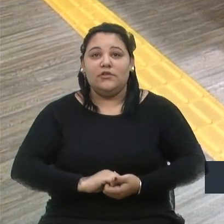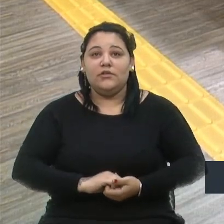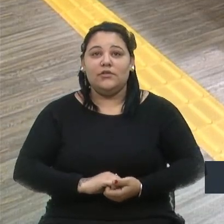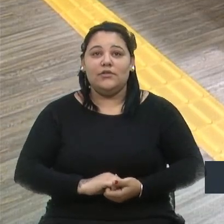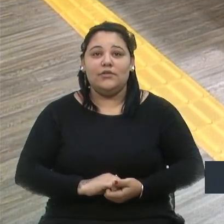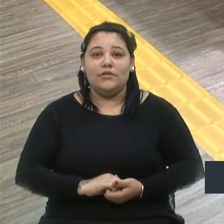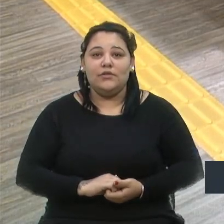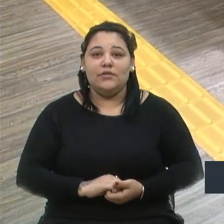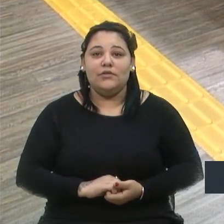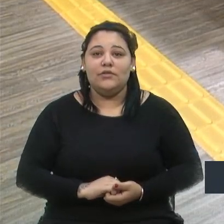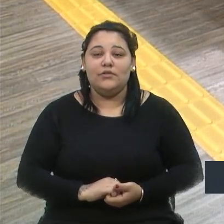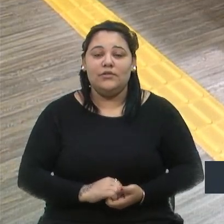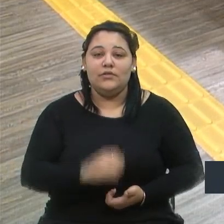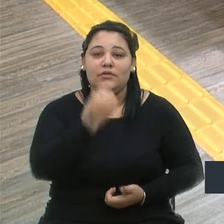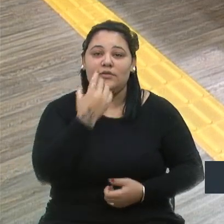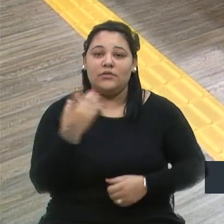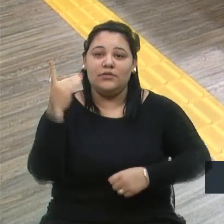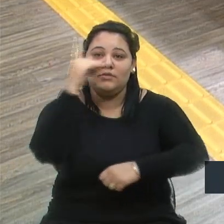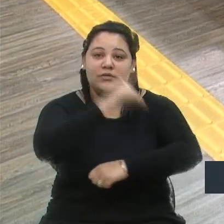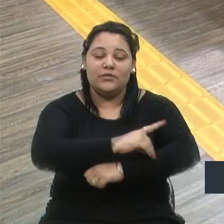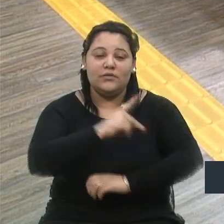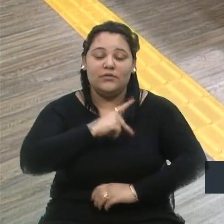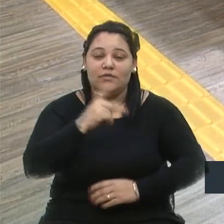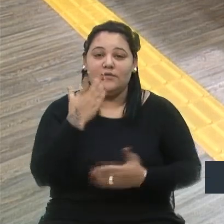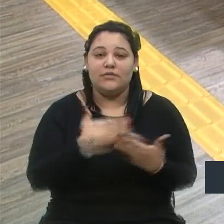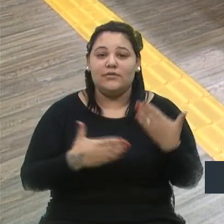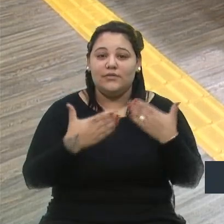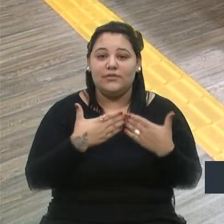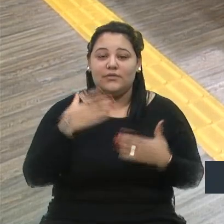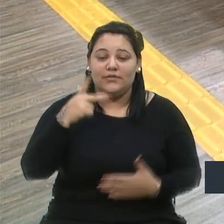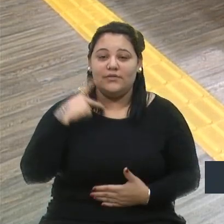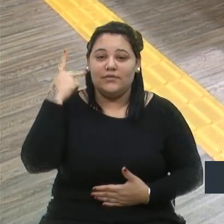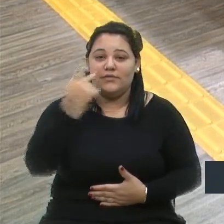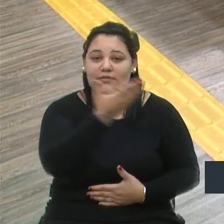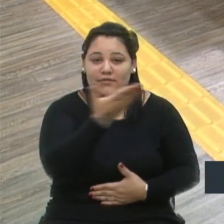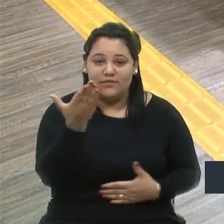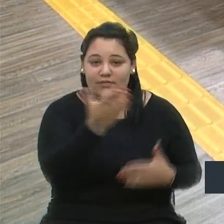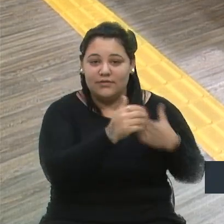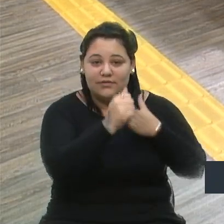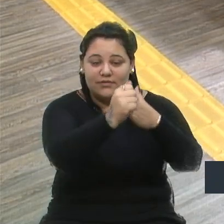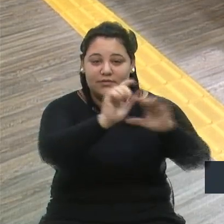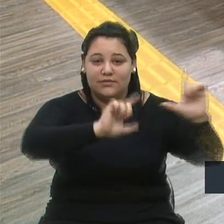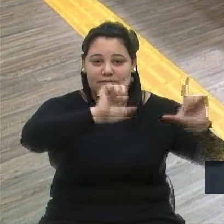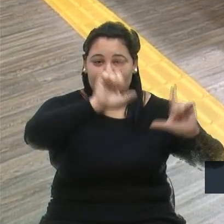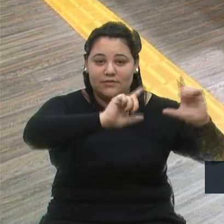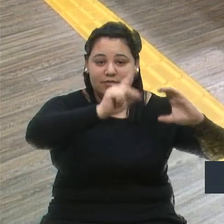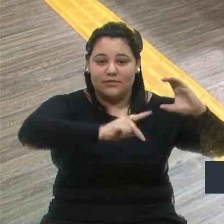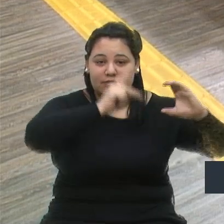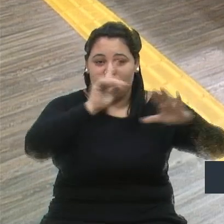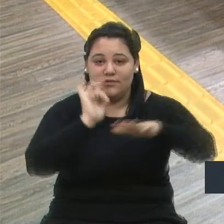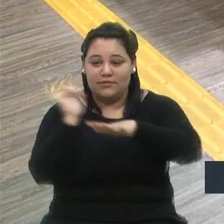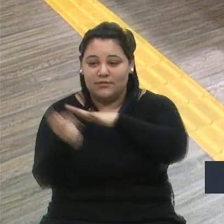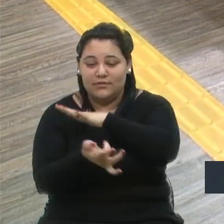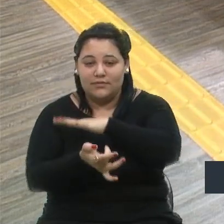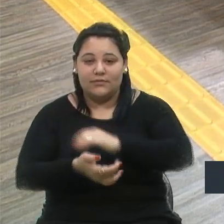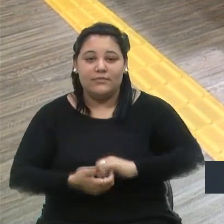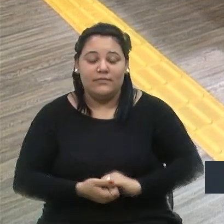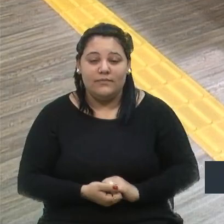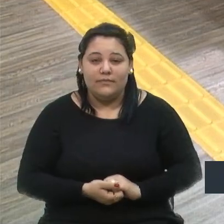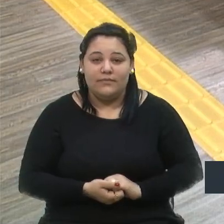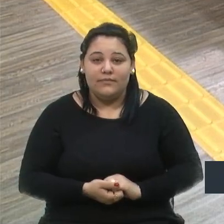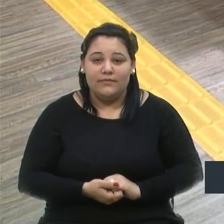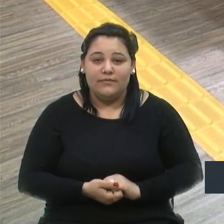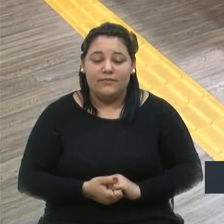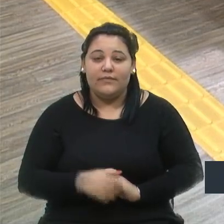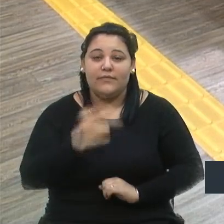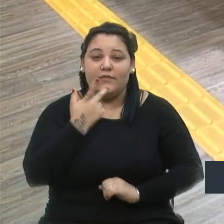Bom dia, presidente. Bom dia, colegas vereadores. Bom dia, você que nos assiste através da TV Câmara, rede social. Falo